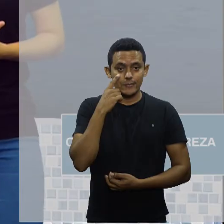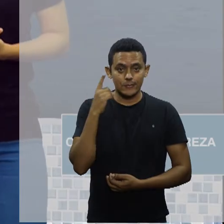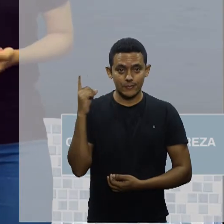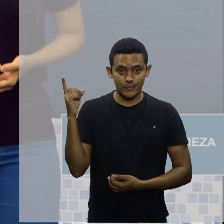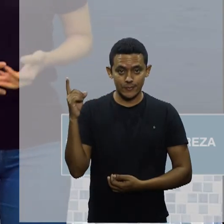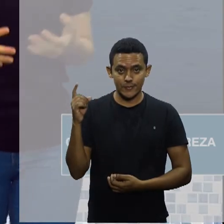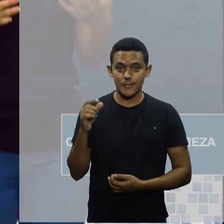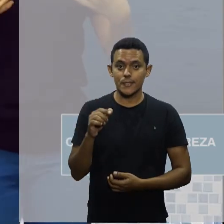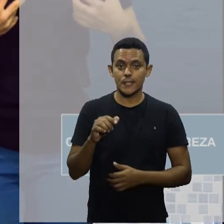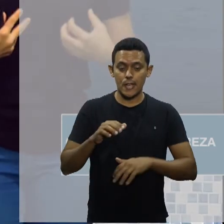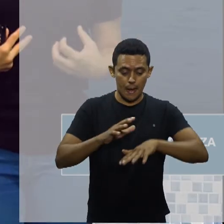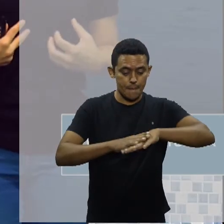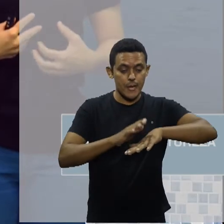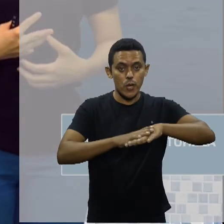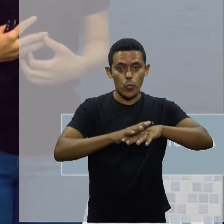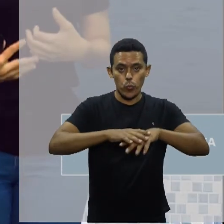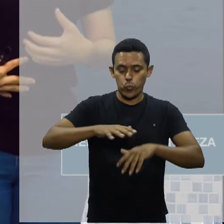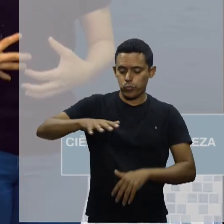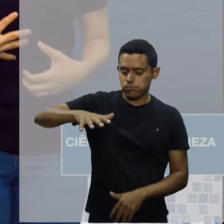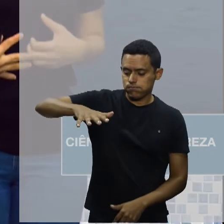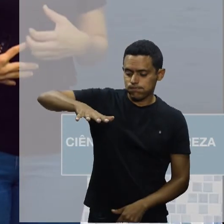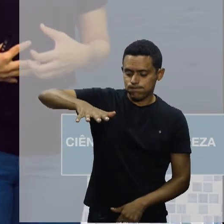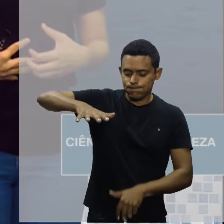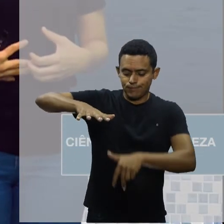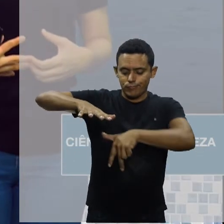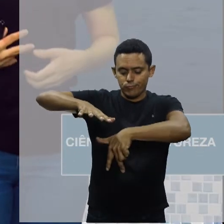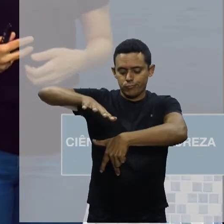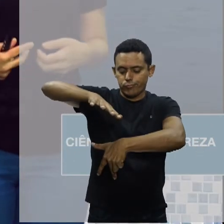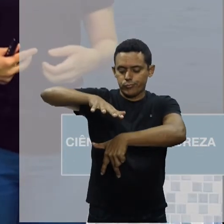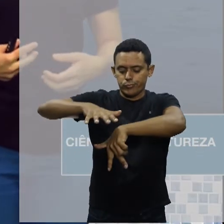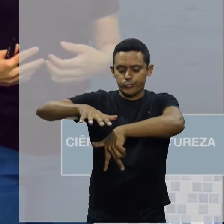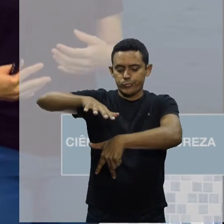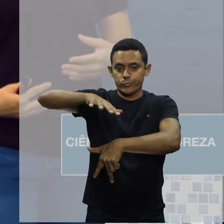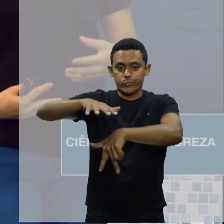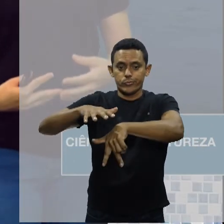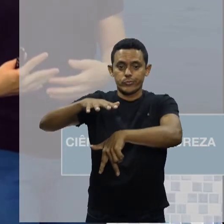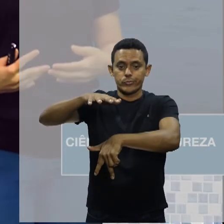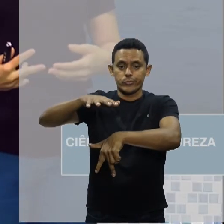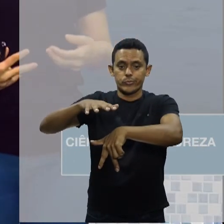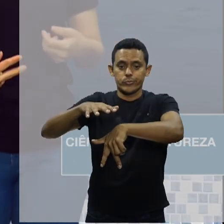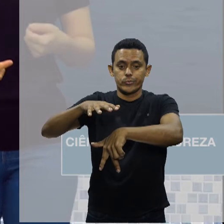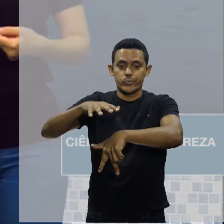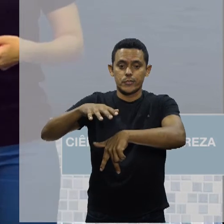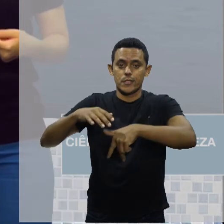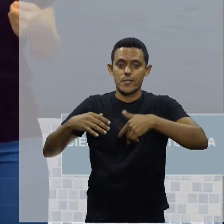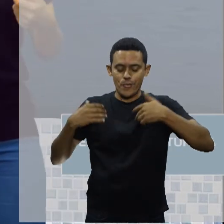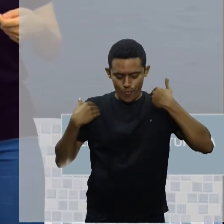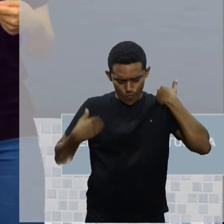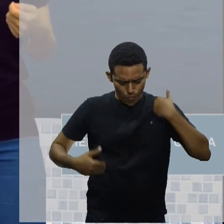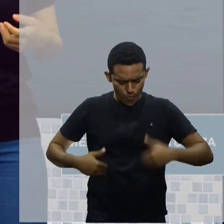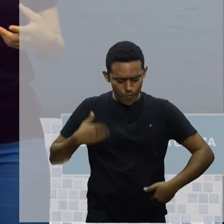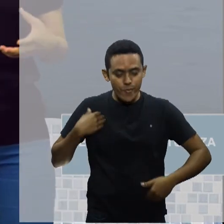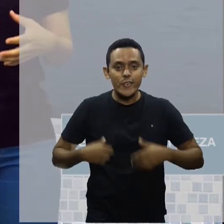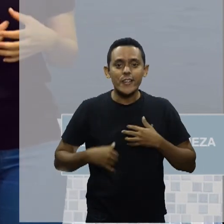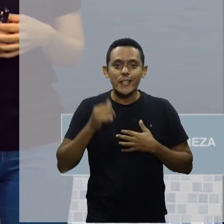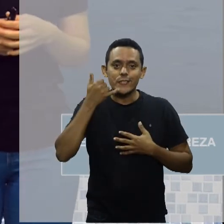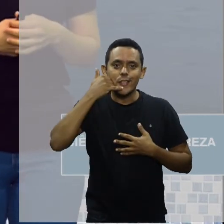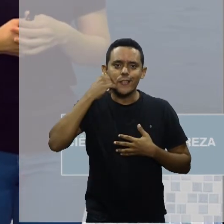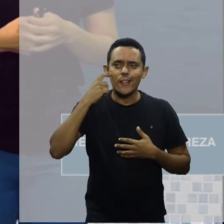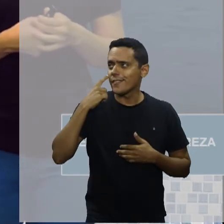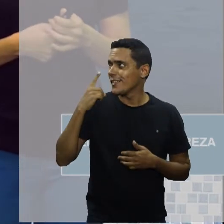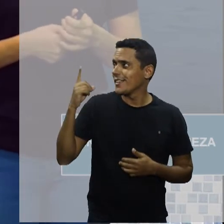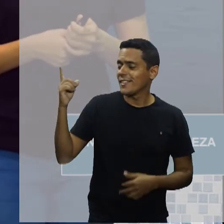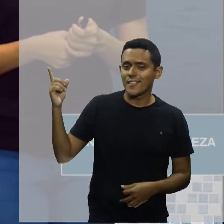imagem é um bonequinho que o corpo é um celular e ele tem as mãos e os braços presos por fios por